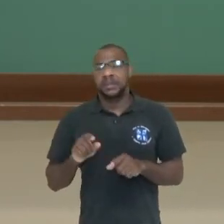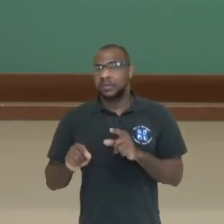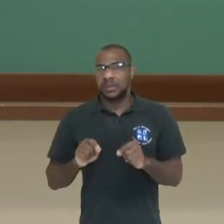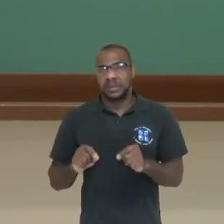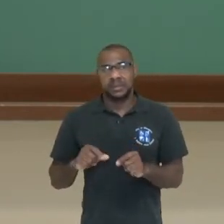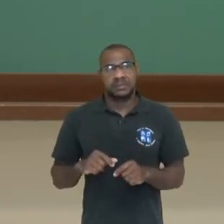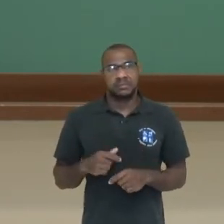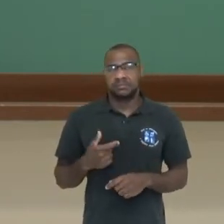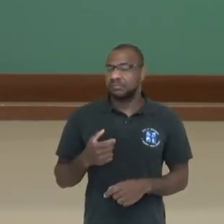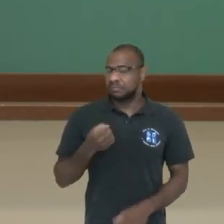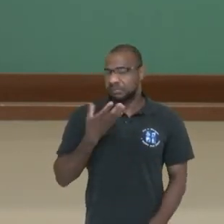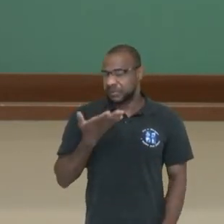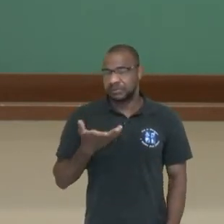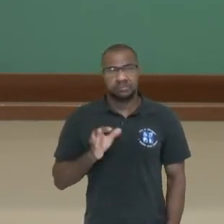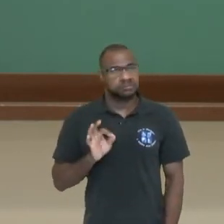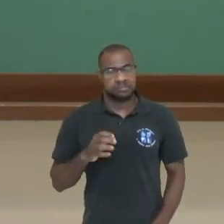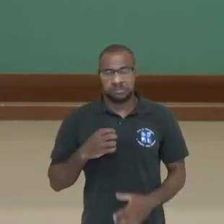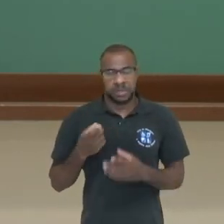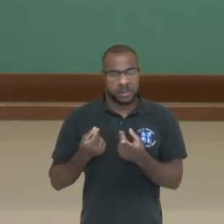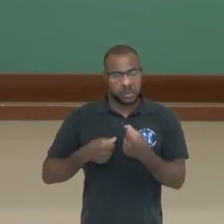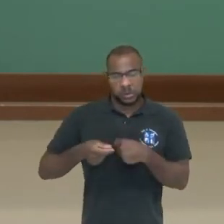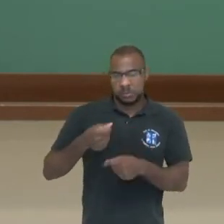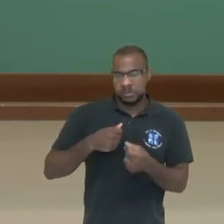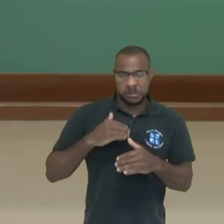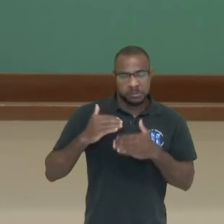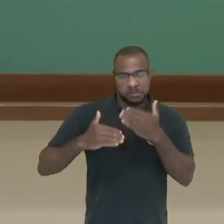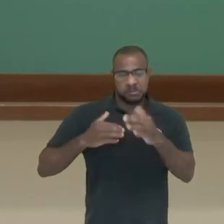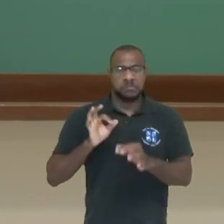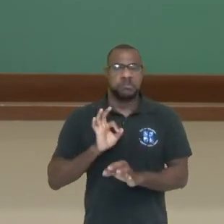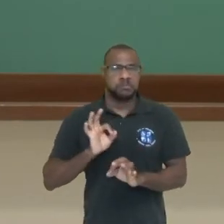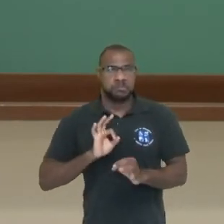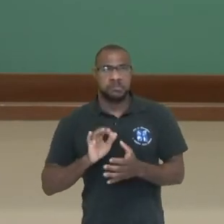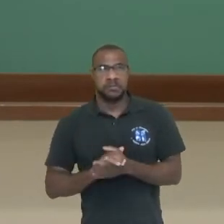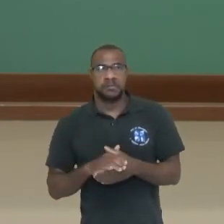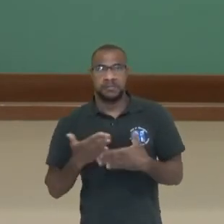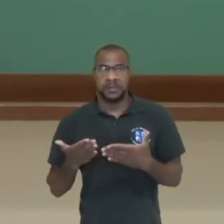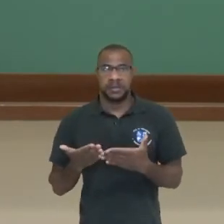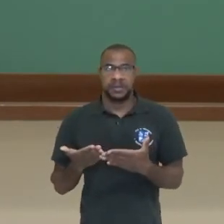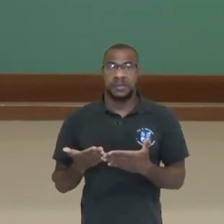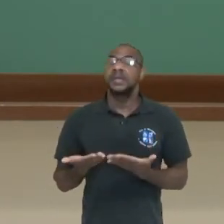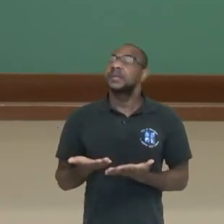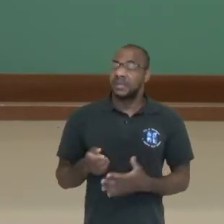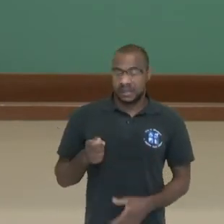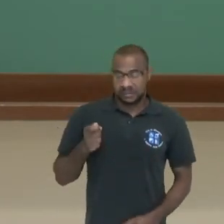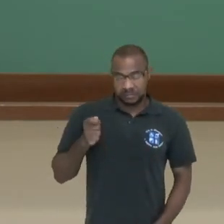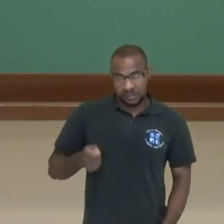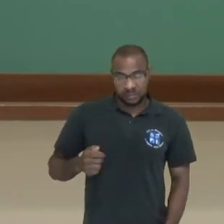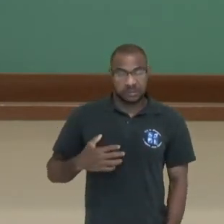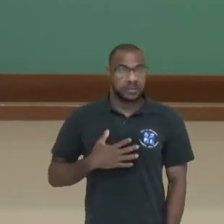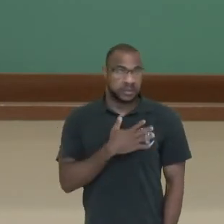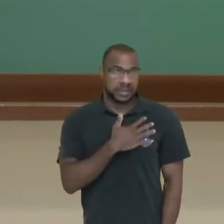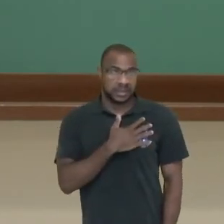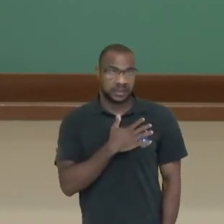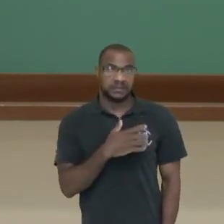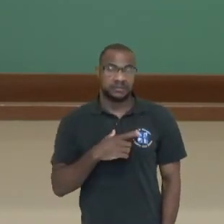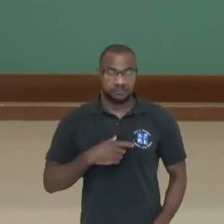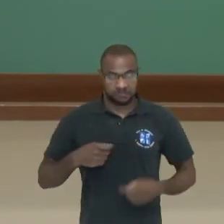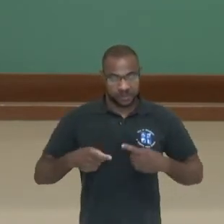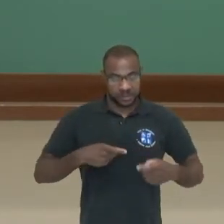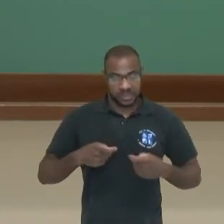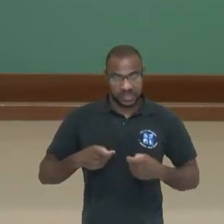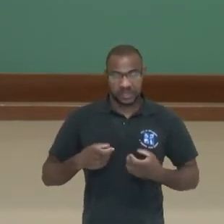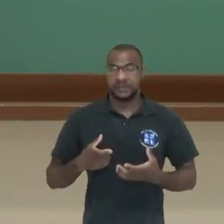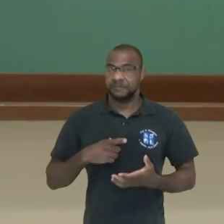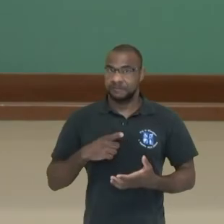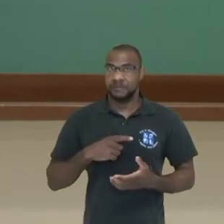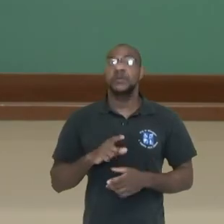sido bem sucedida na economia do país, a ditadura militar argentina se envolve numa guerra, a Guerra das Malvinas. A guerra